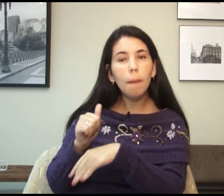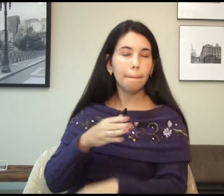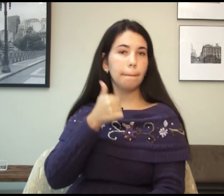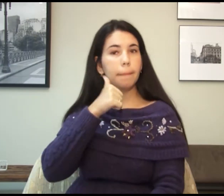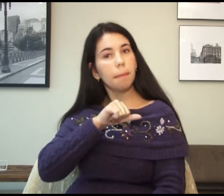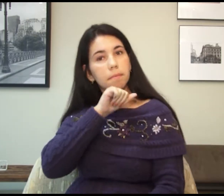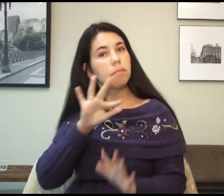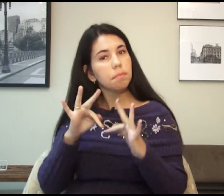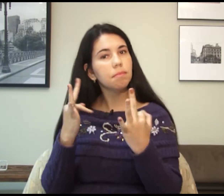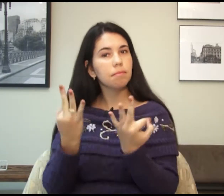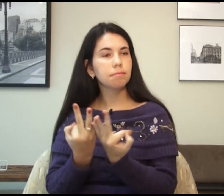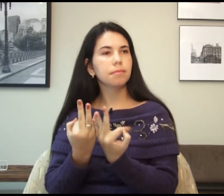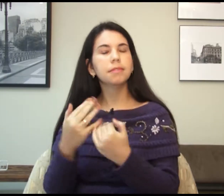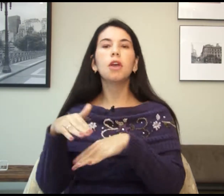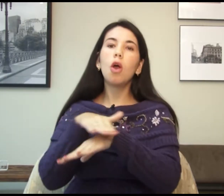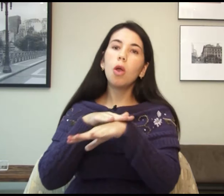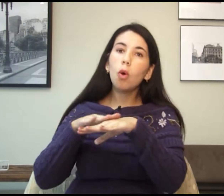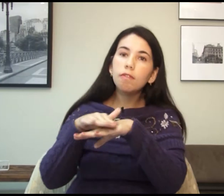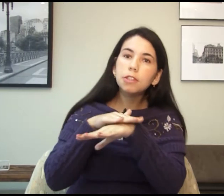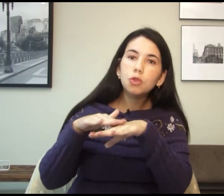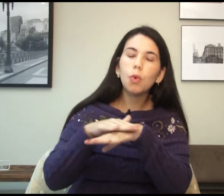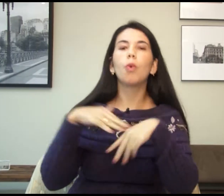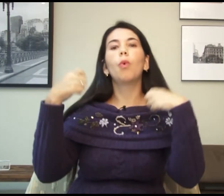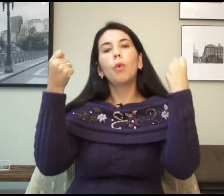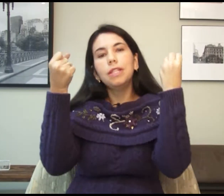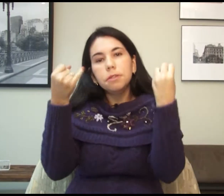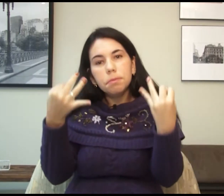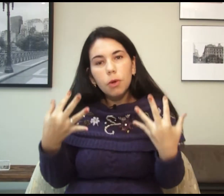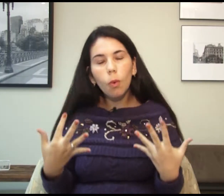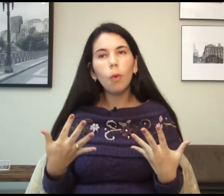estranho e chamou minha mãe para conversar.